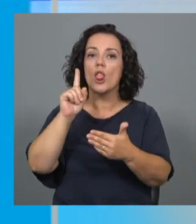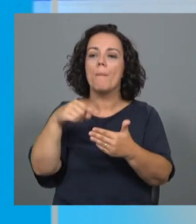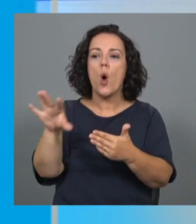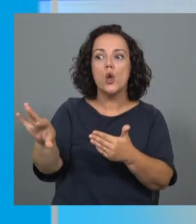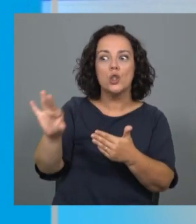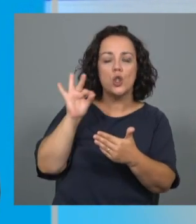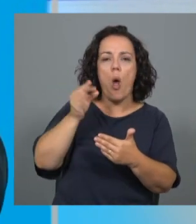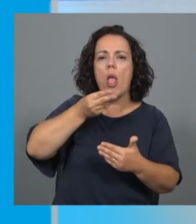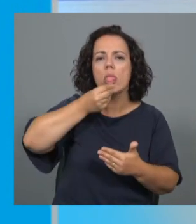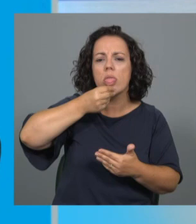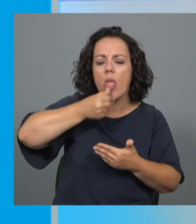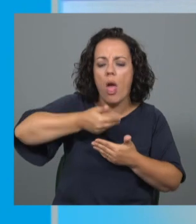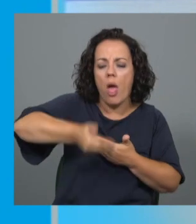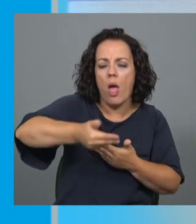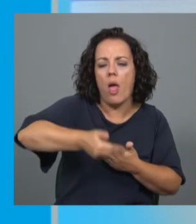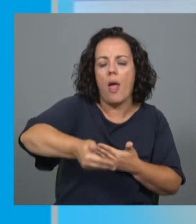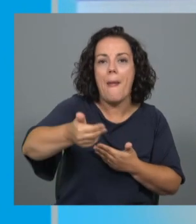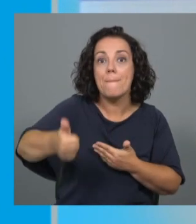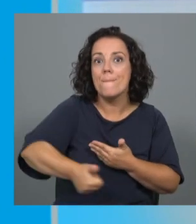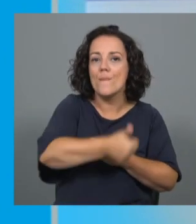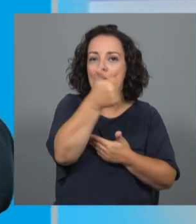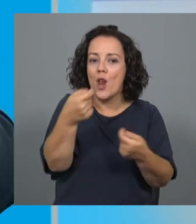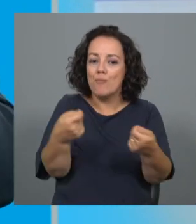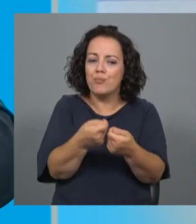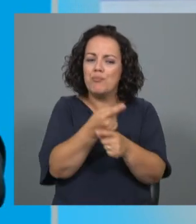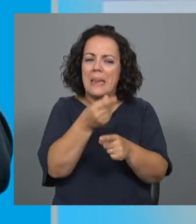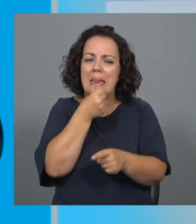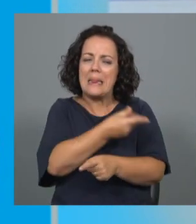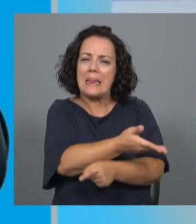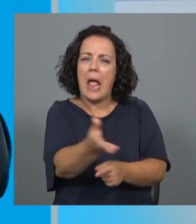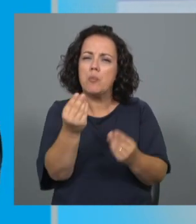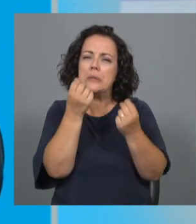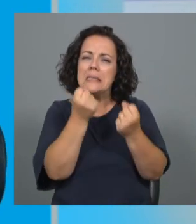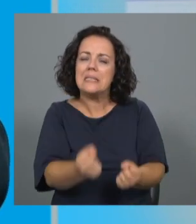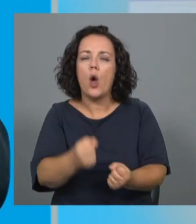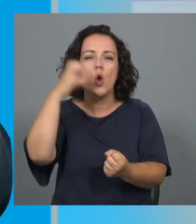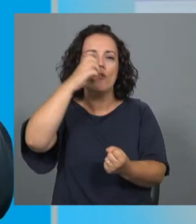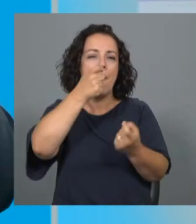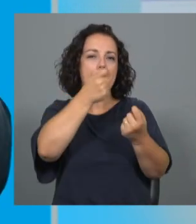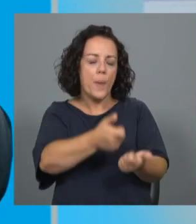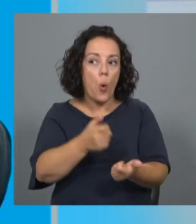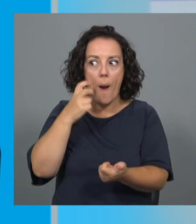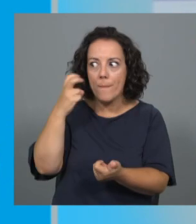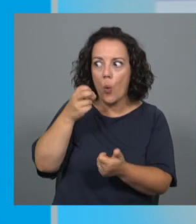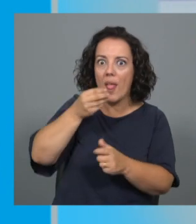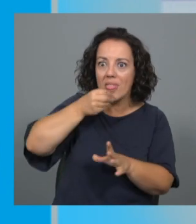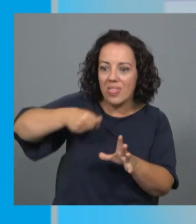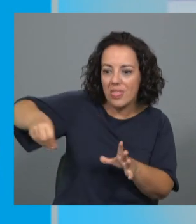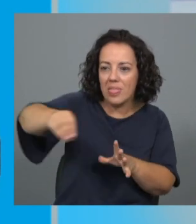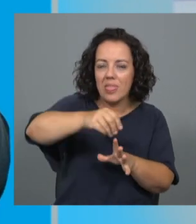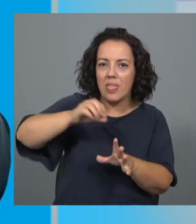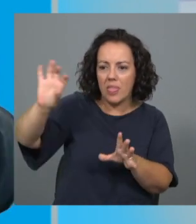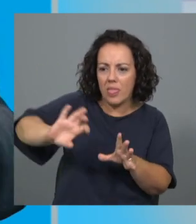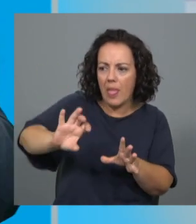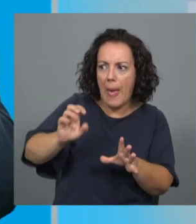mais apropriado para aqueles terrenos bastante secos, em que chovia pouco, e com aquelas